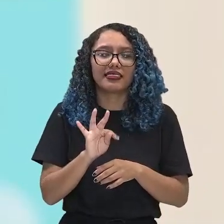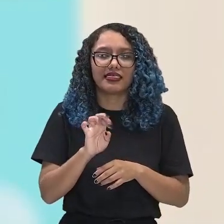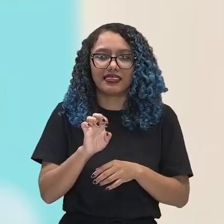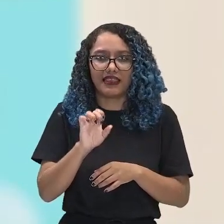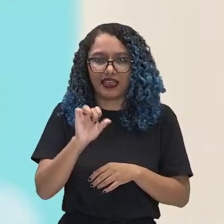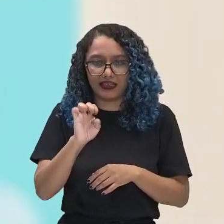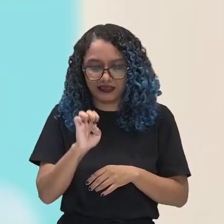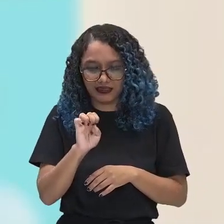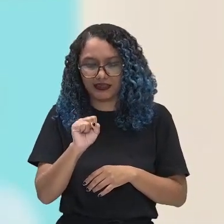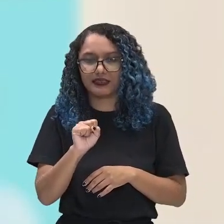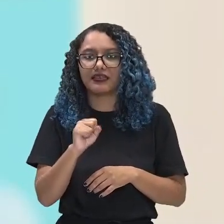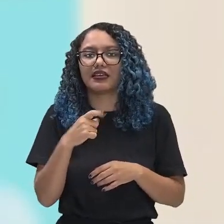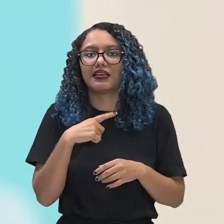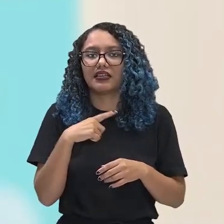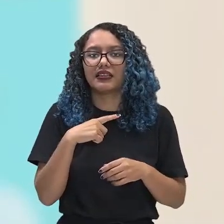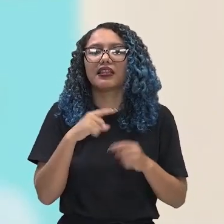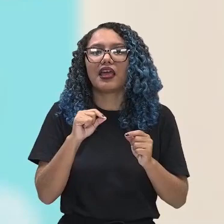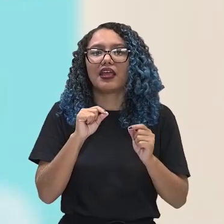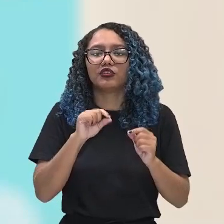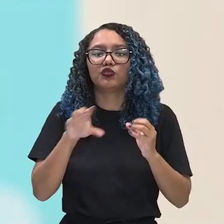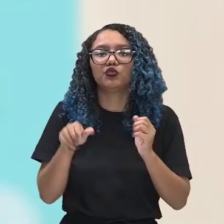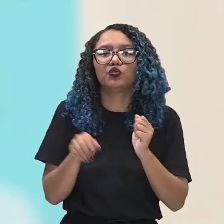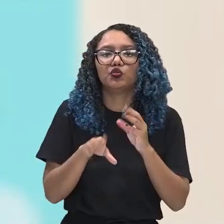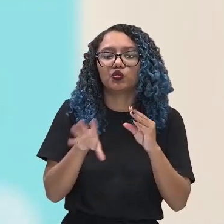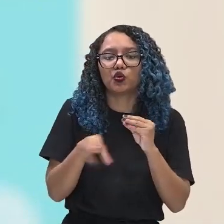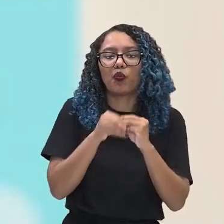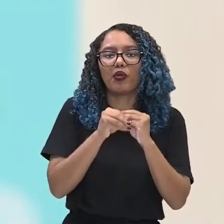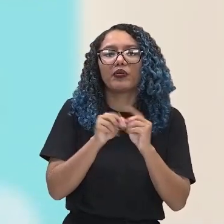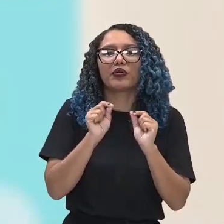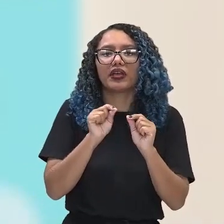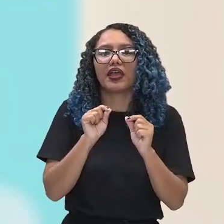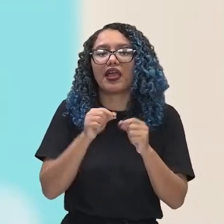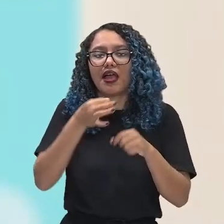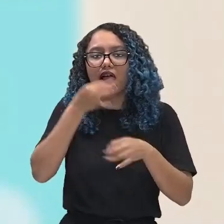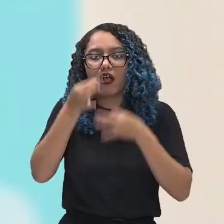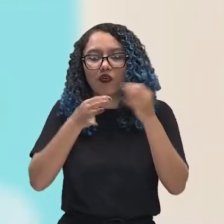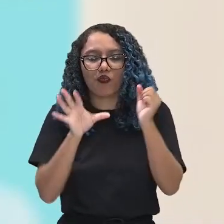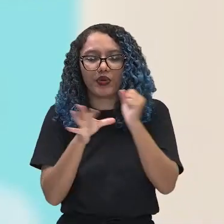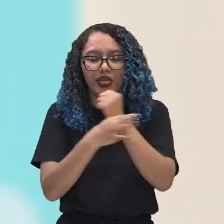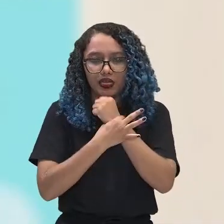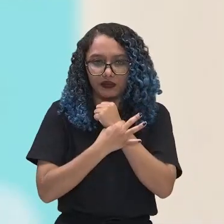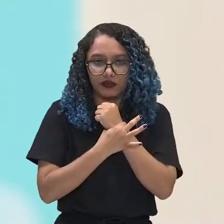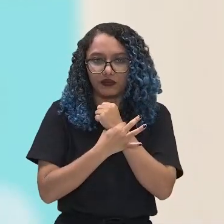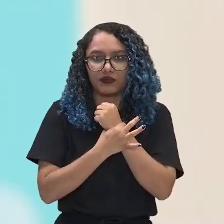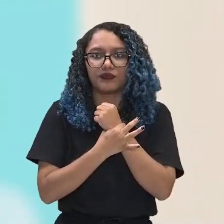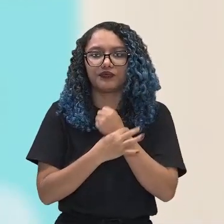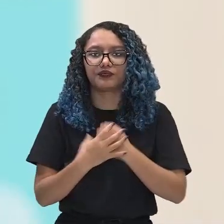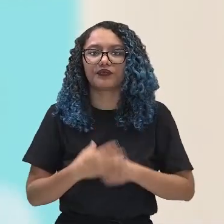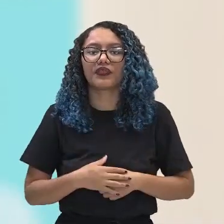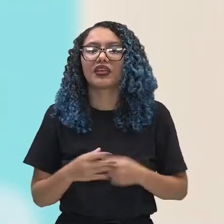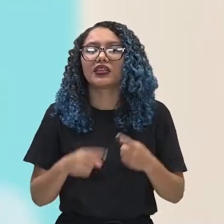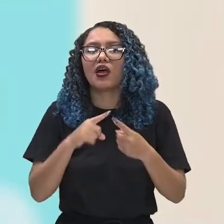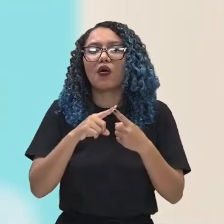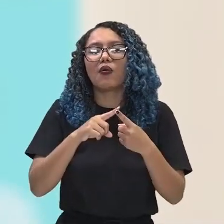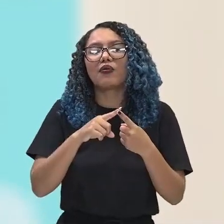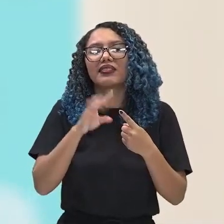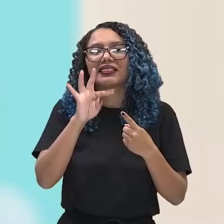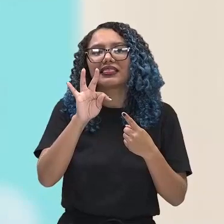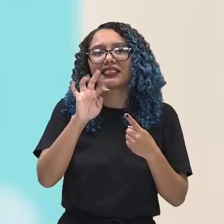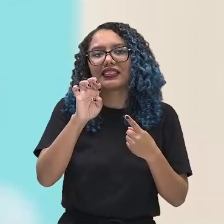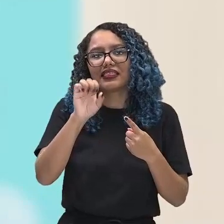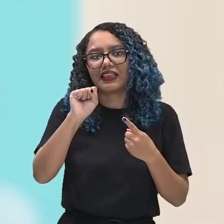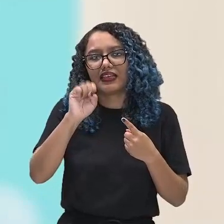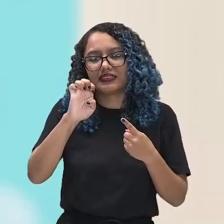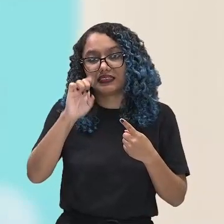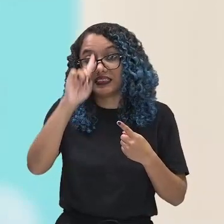virão acompanhadas de argumentos, tá bom? Então, vamos só entender. Tese é a ideia principal, é o que eu acho, é o que eu